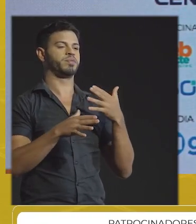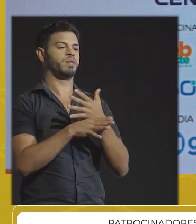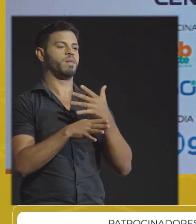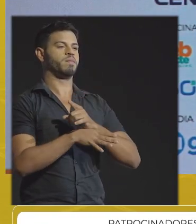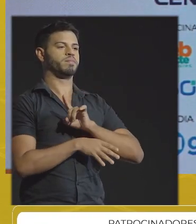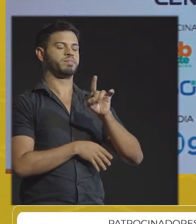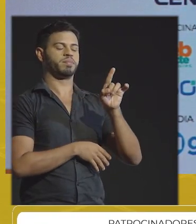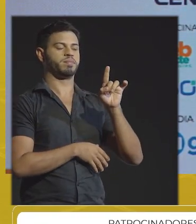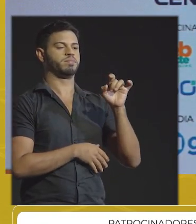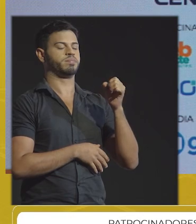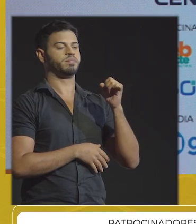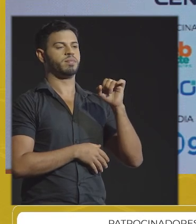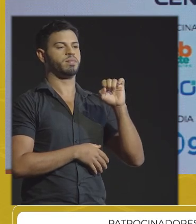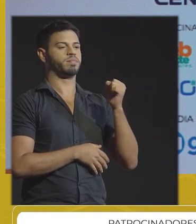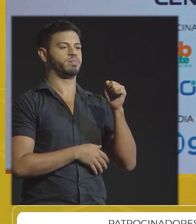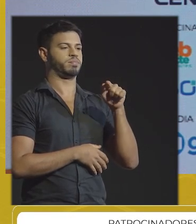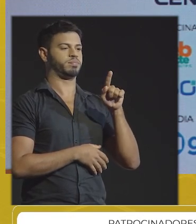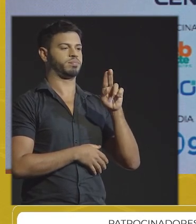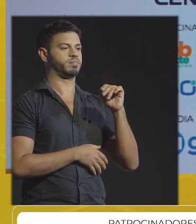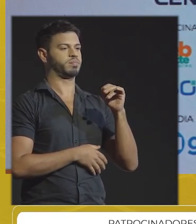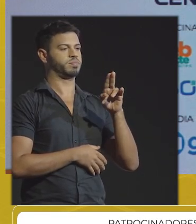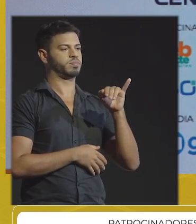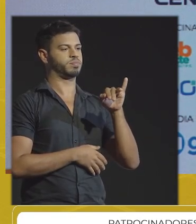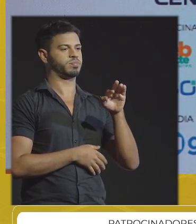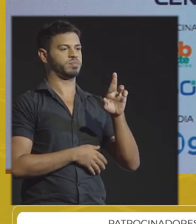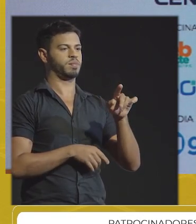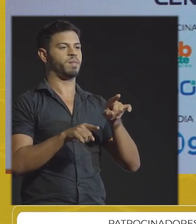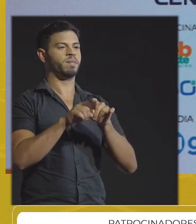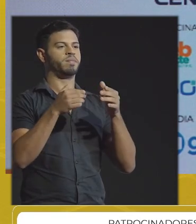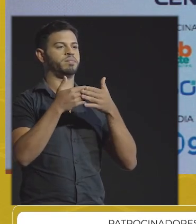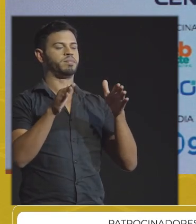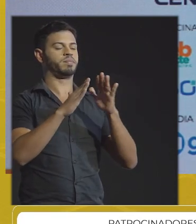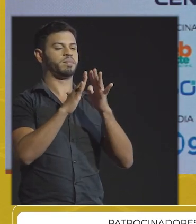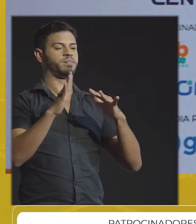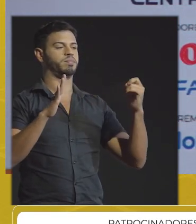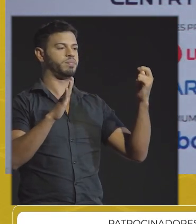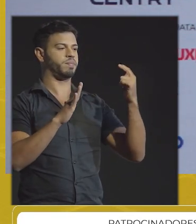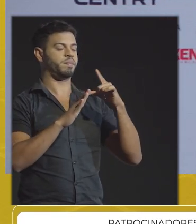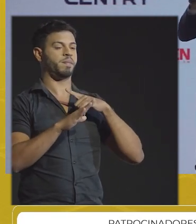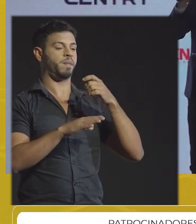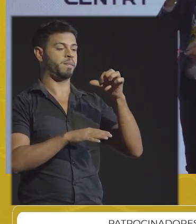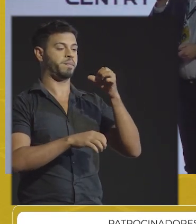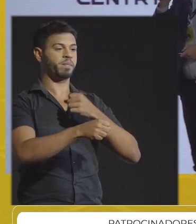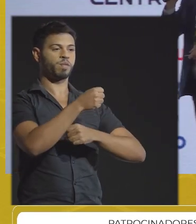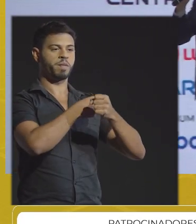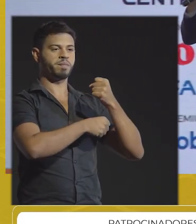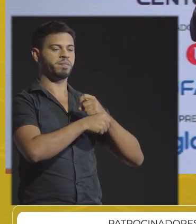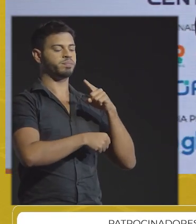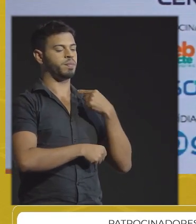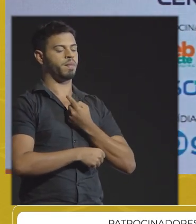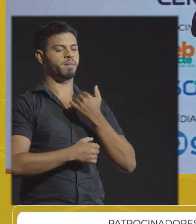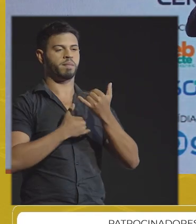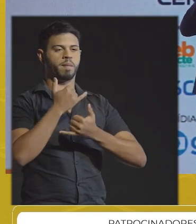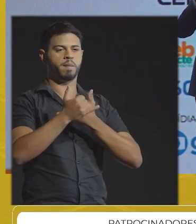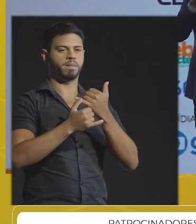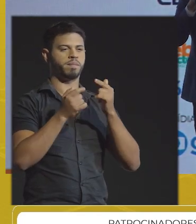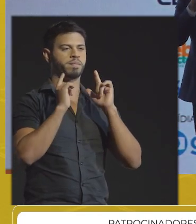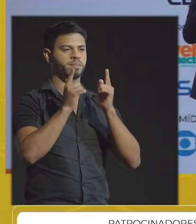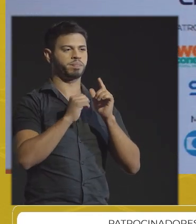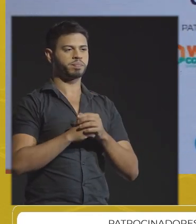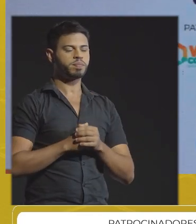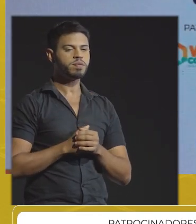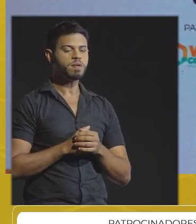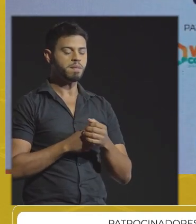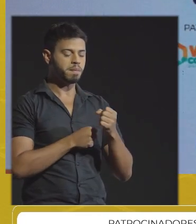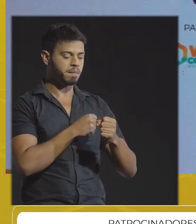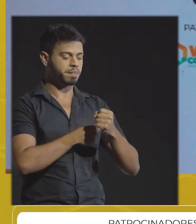do interior do Espírito Santo chamada Guaçuí e atu no mercado solar Há 9 anos né a gente costuma brincar que